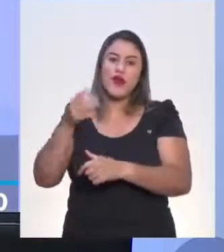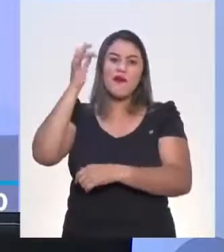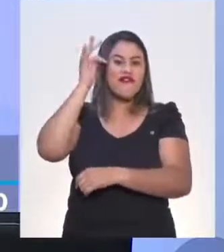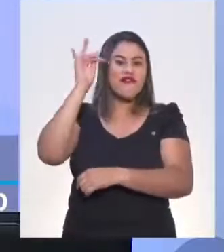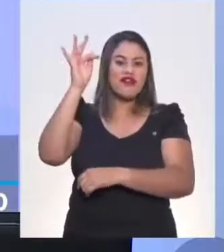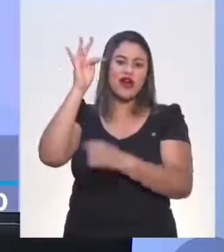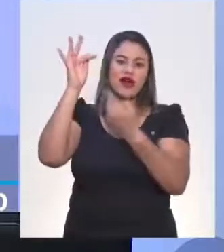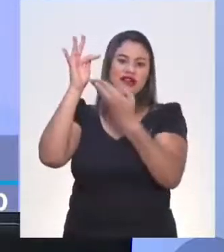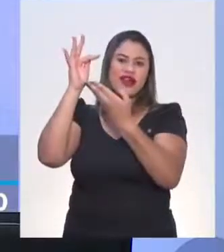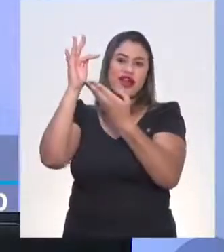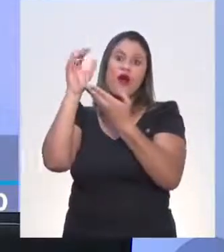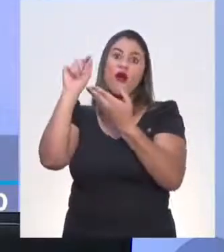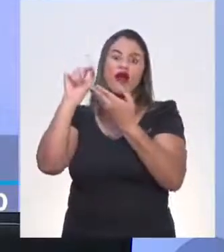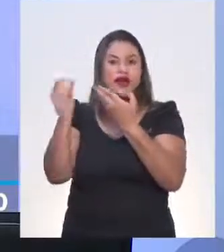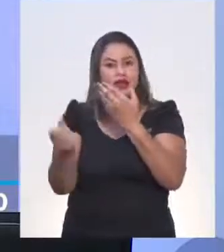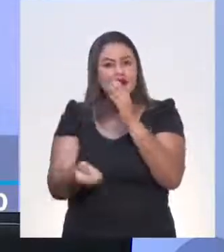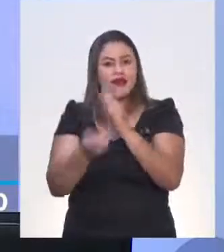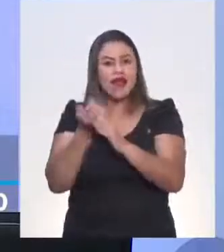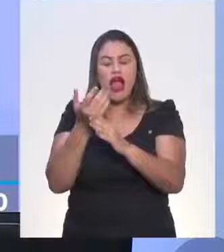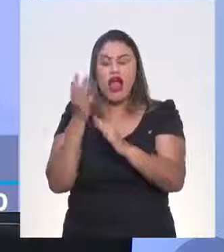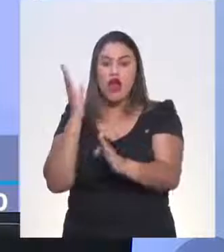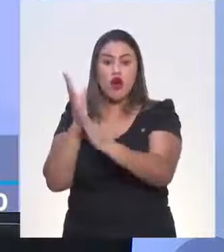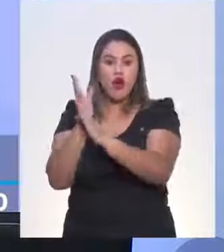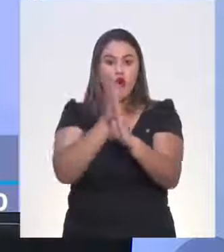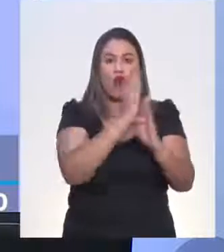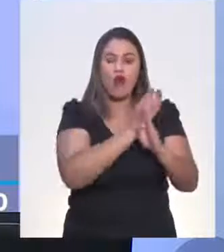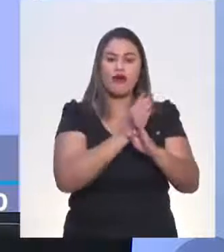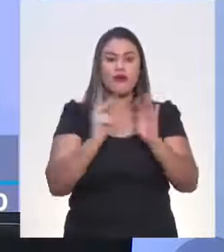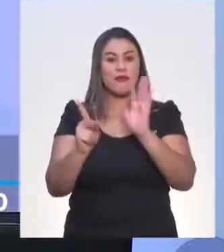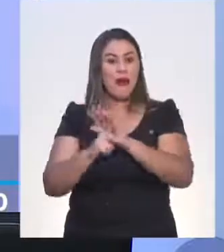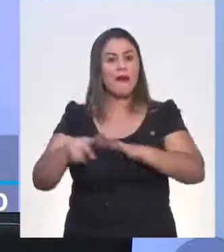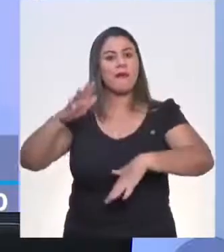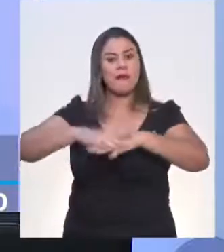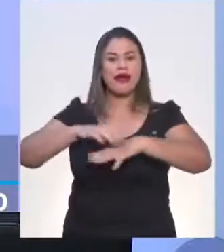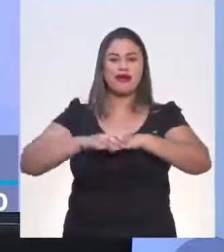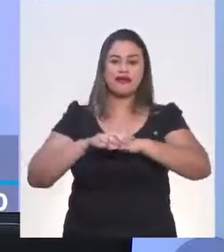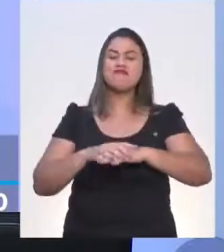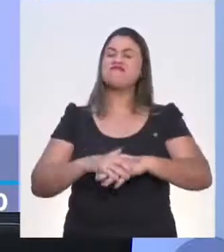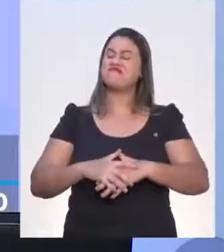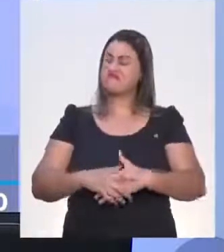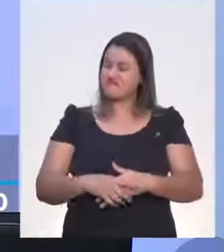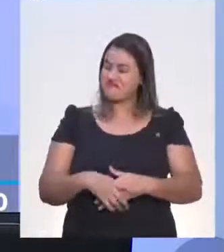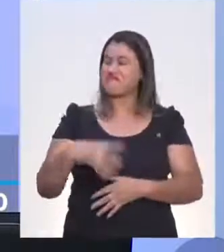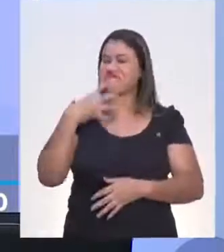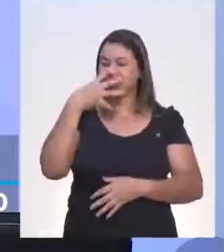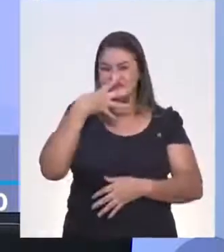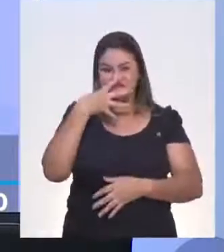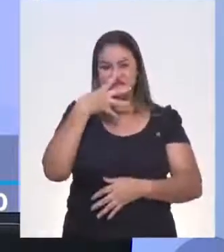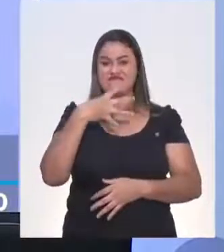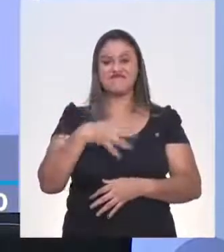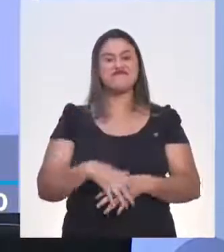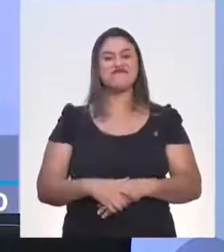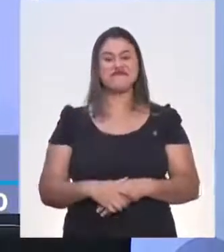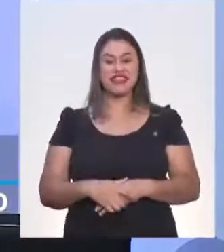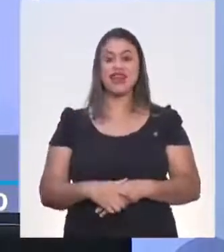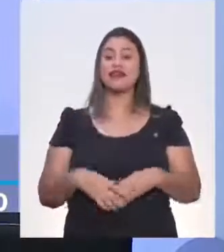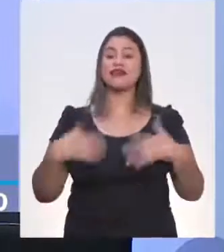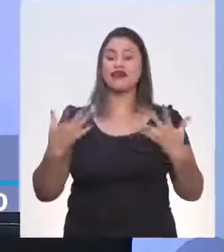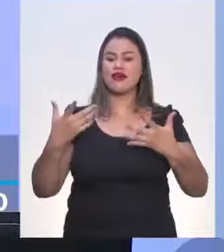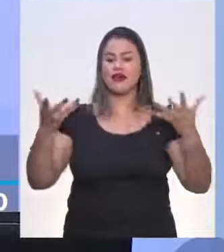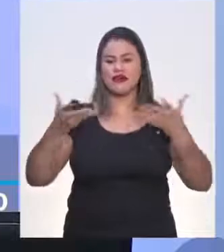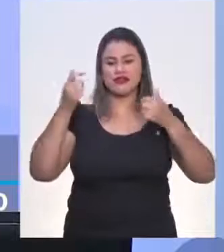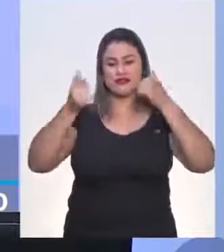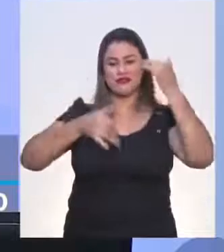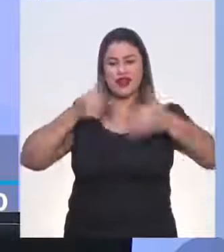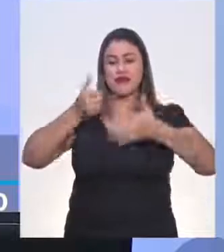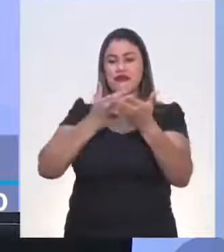parte da matemática, né? Exatamente. E a gente tem sempre esse caminho, esse contexto. Então eu vou explicar para vocês, então, o que é o